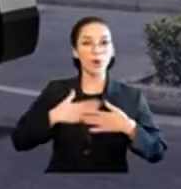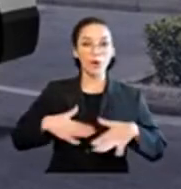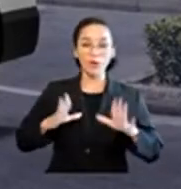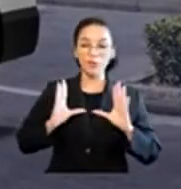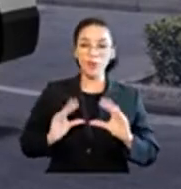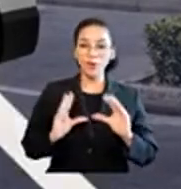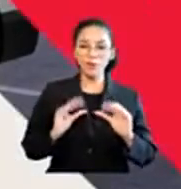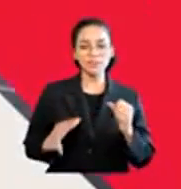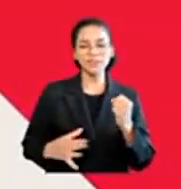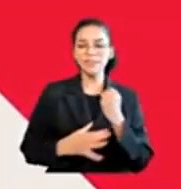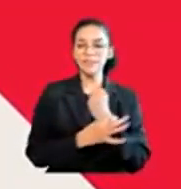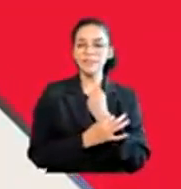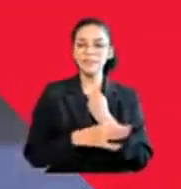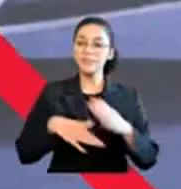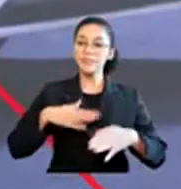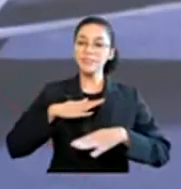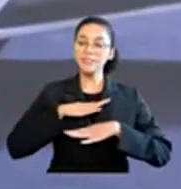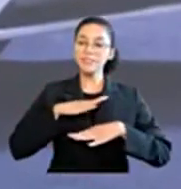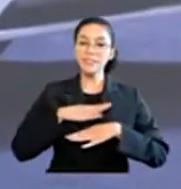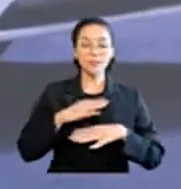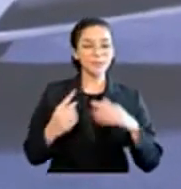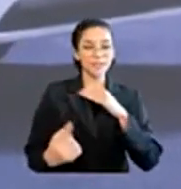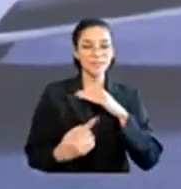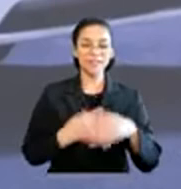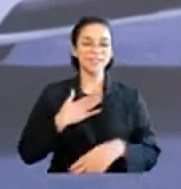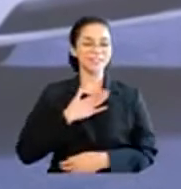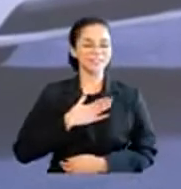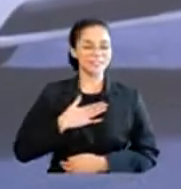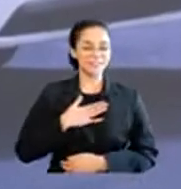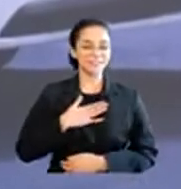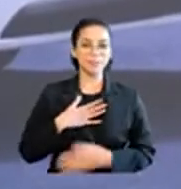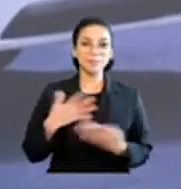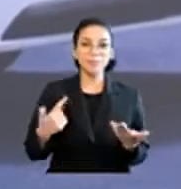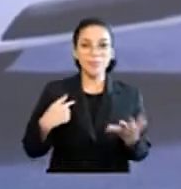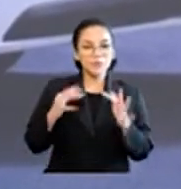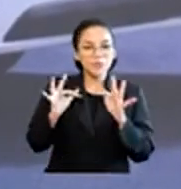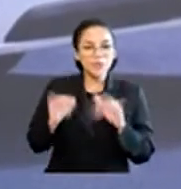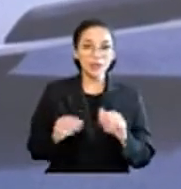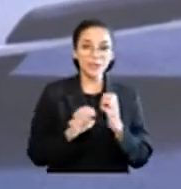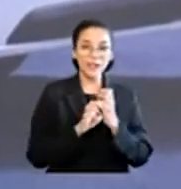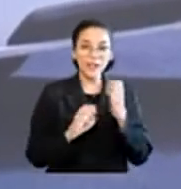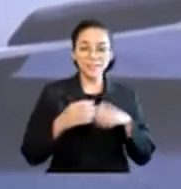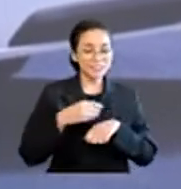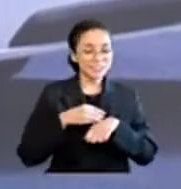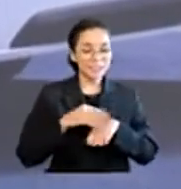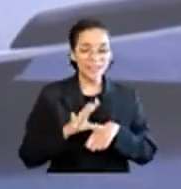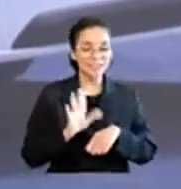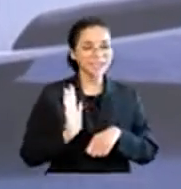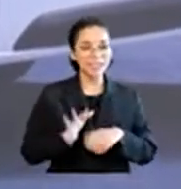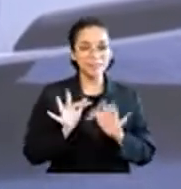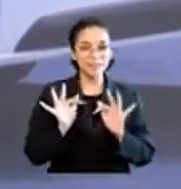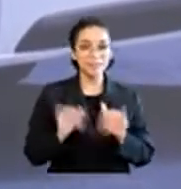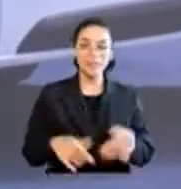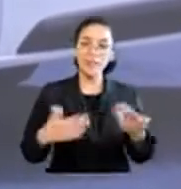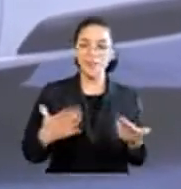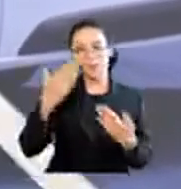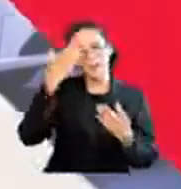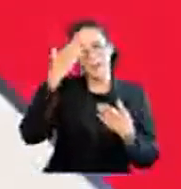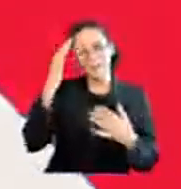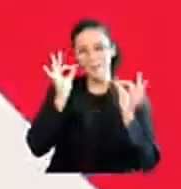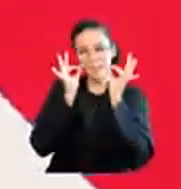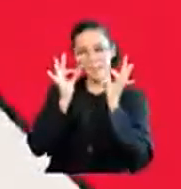que o nosso cliente deseja. Eu vou terminando aqui o recado de engenharia para vocês e mais uma vez agradeço pela atenção. Até a